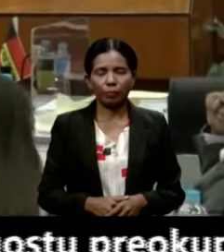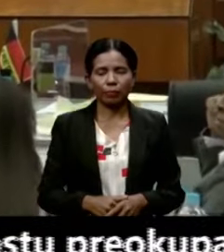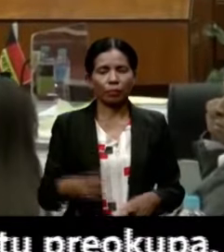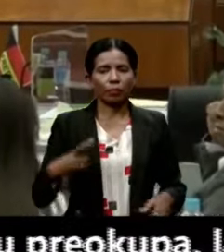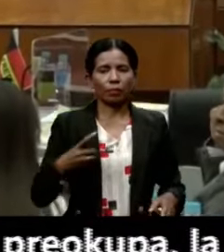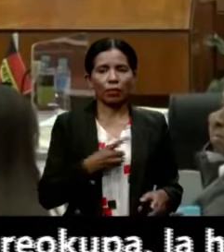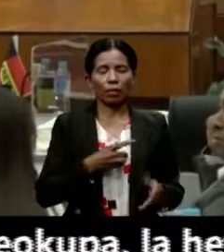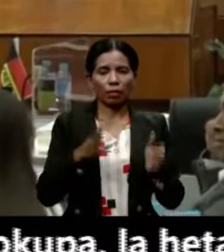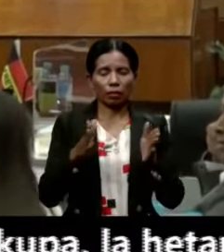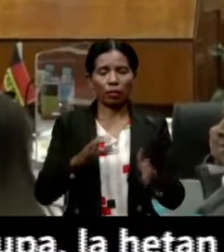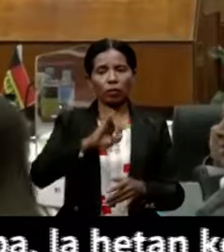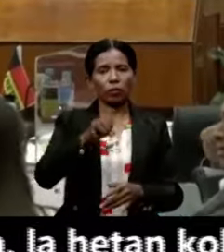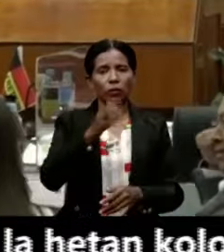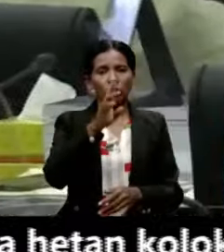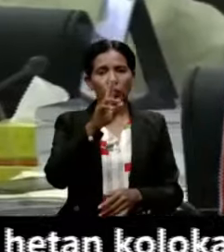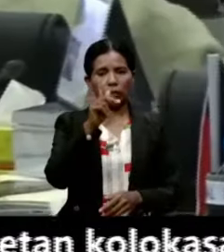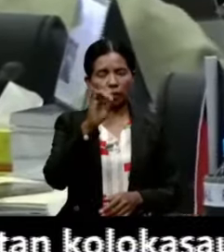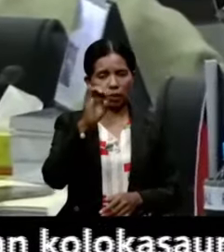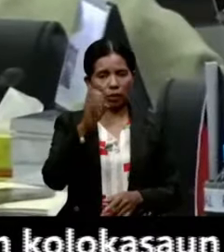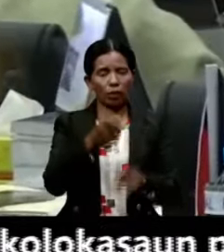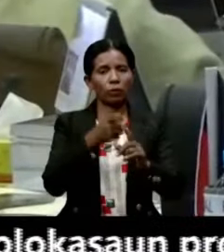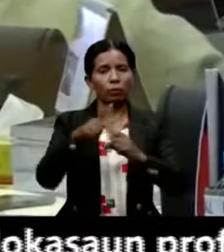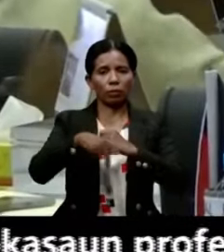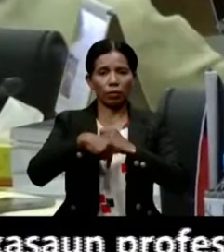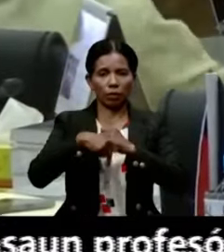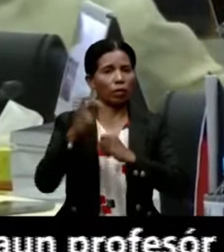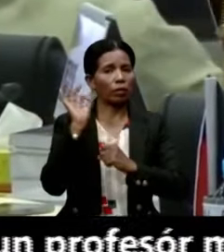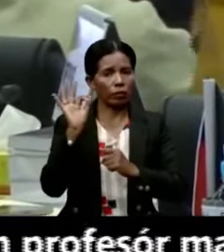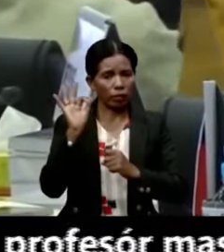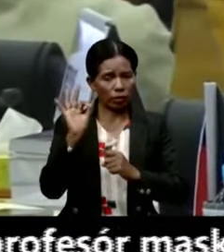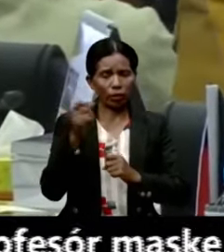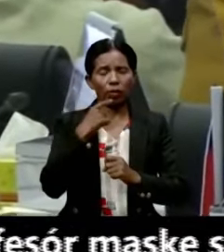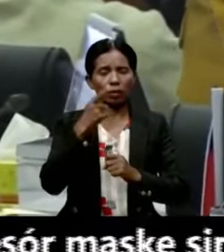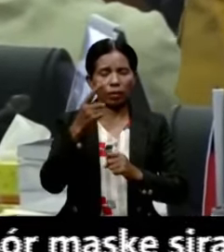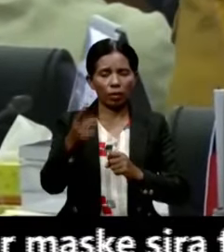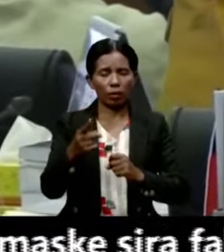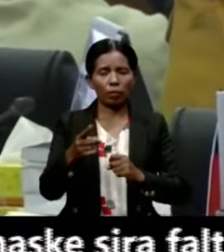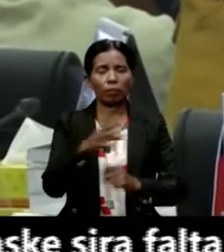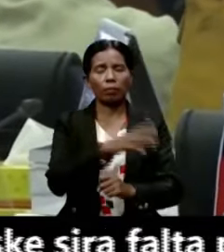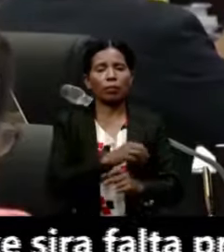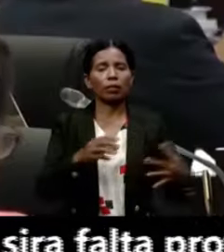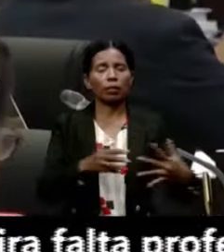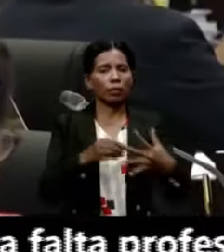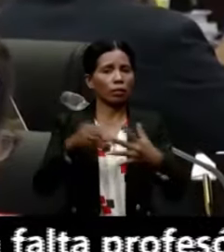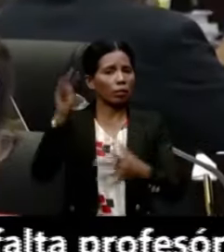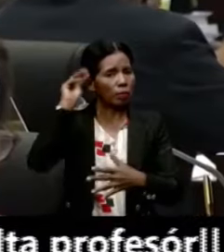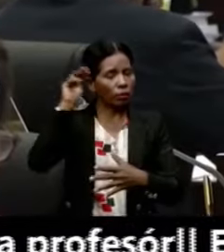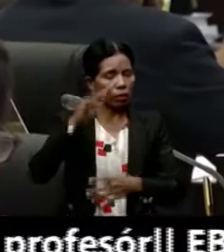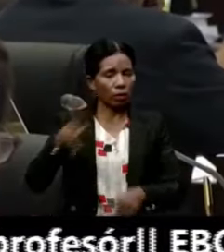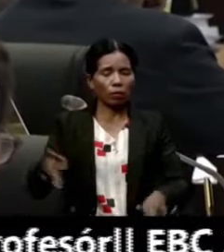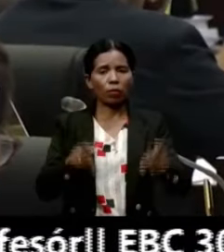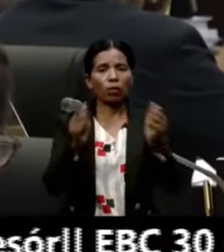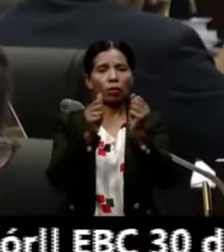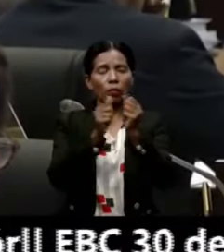Deputado Joaquim dos Santos Borululi, russi bancada Fretilin, desafia órgão judicial Liliu, Ministério Público ou